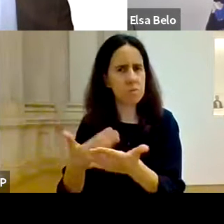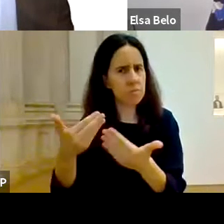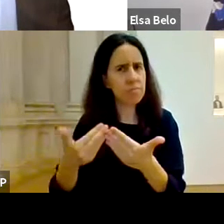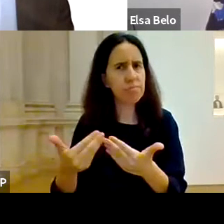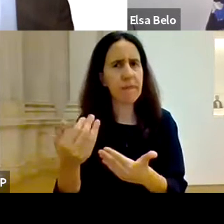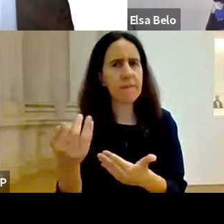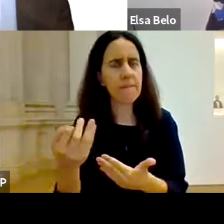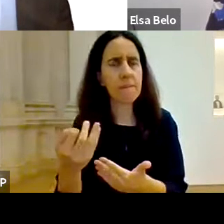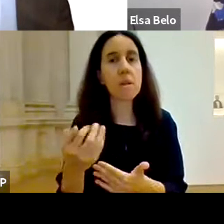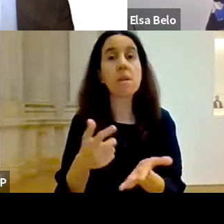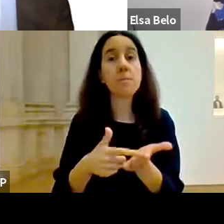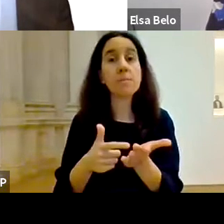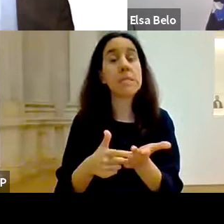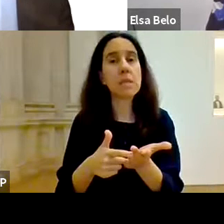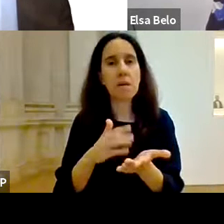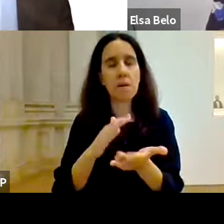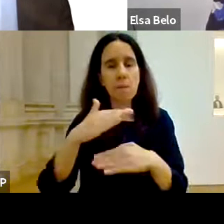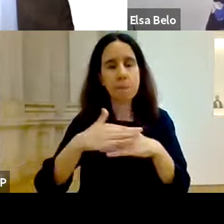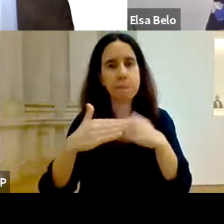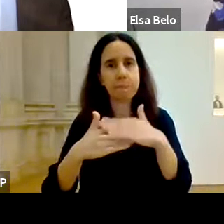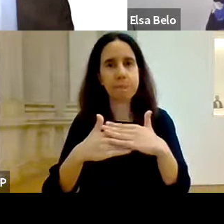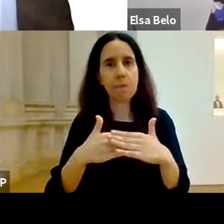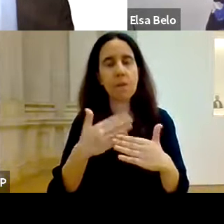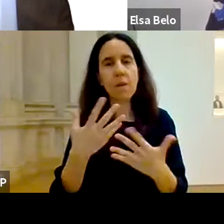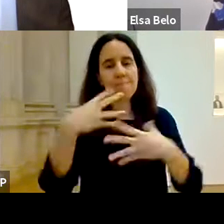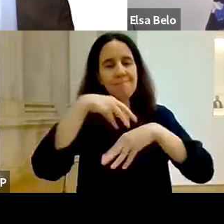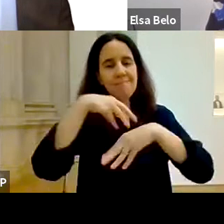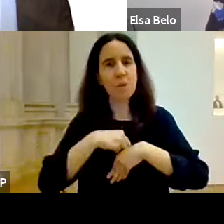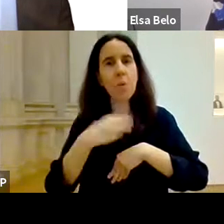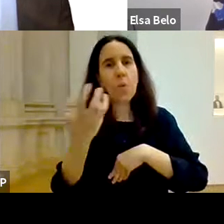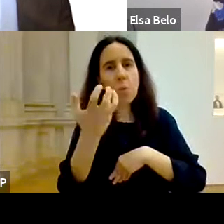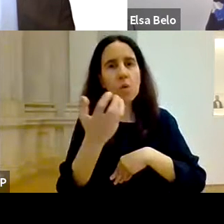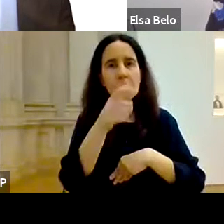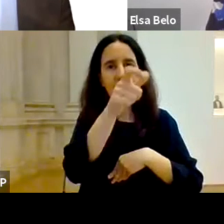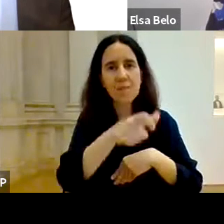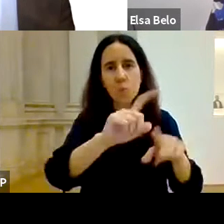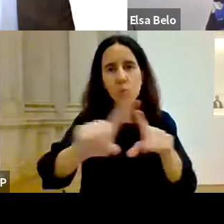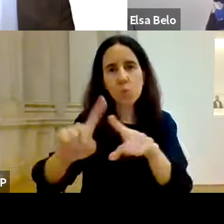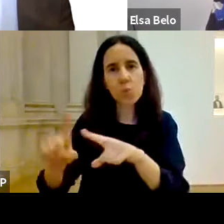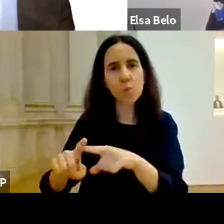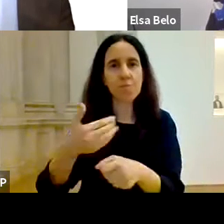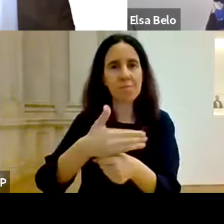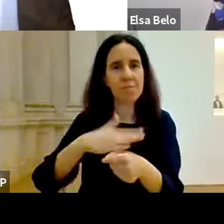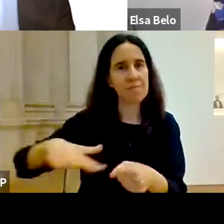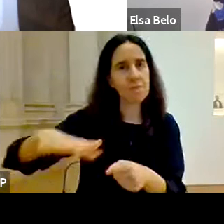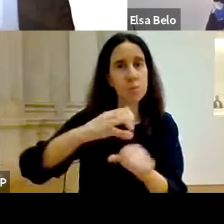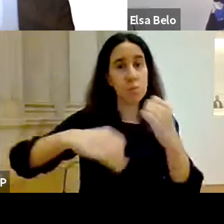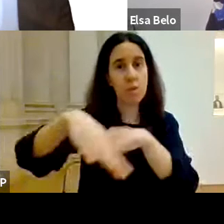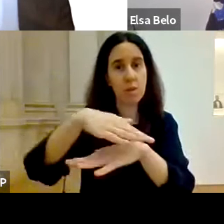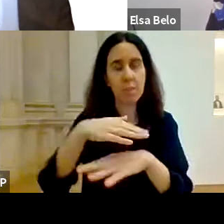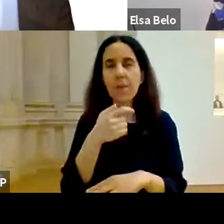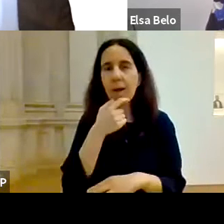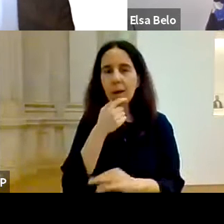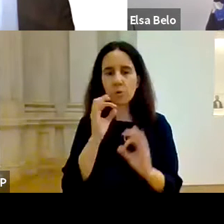É necessário um processo de cimentação e de aculturação por parte das diferentes pessoas na sociedade. E só quando as coisas